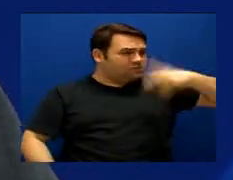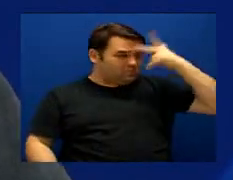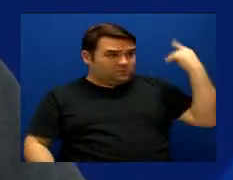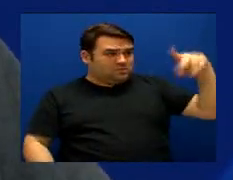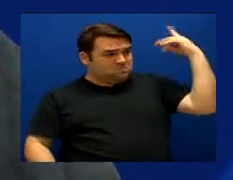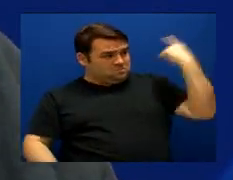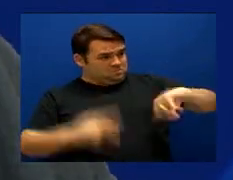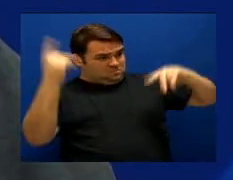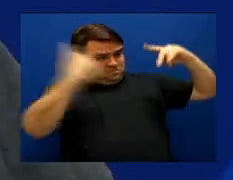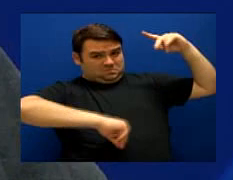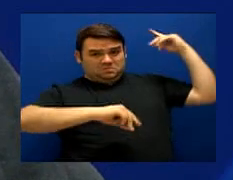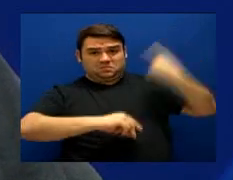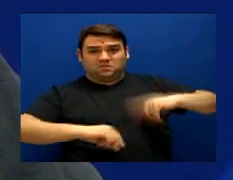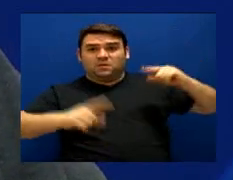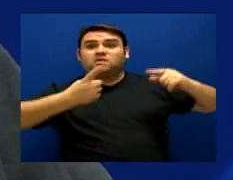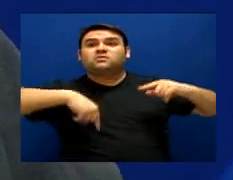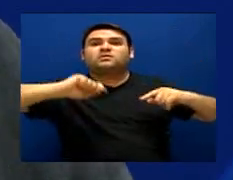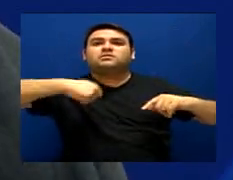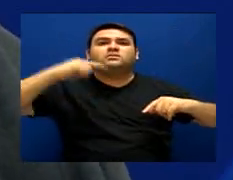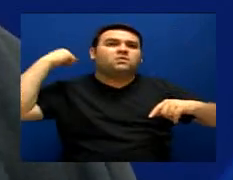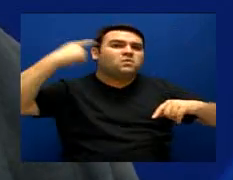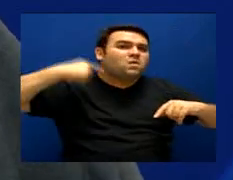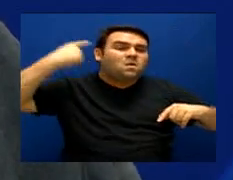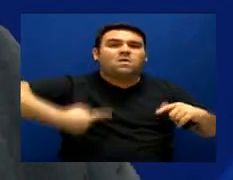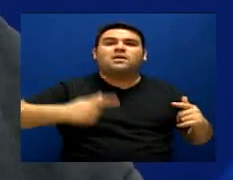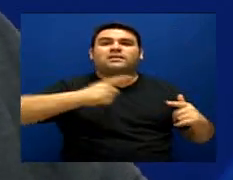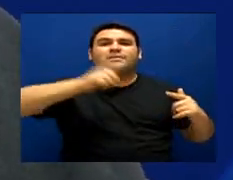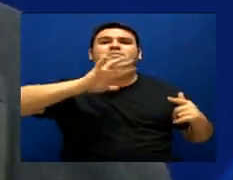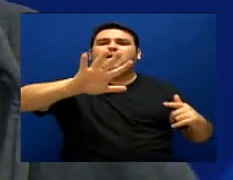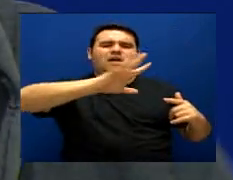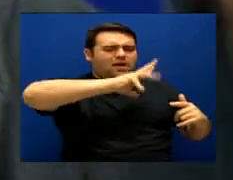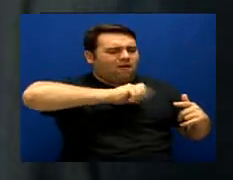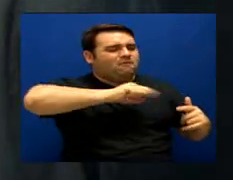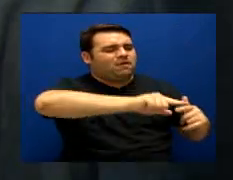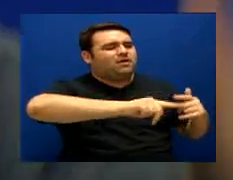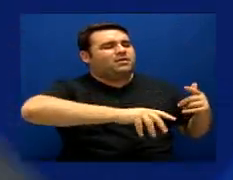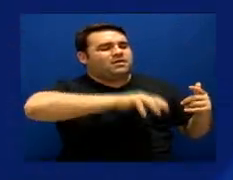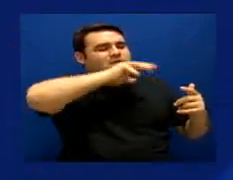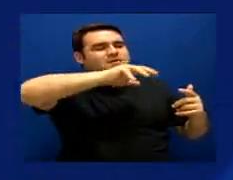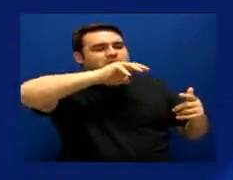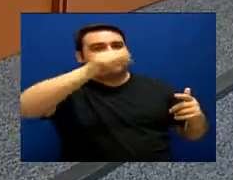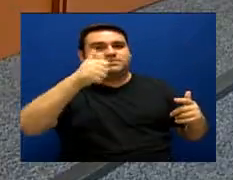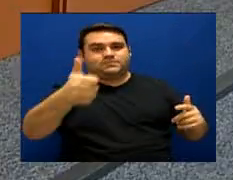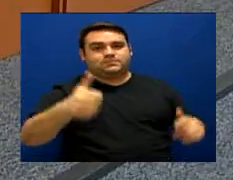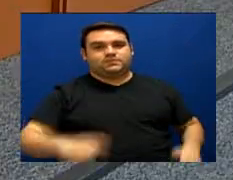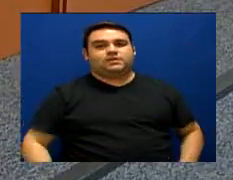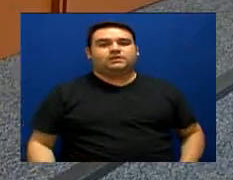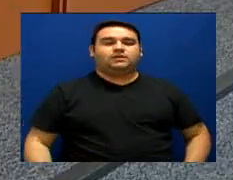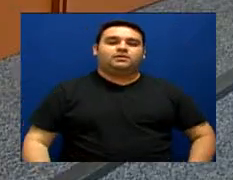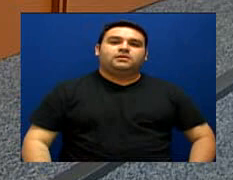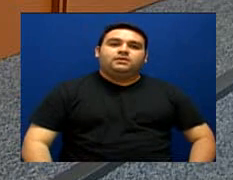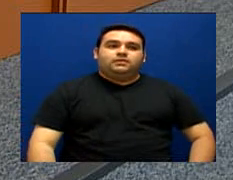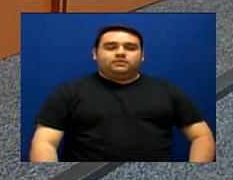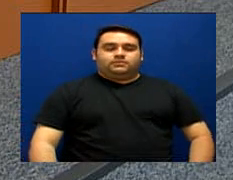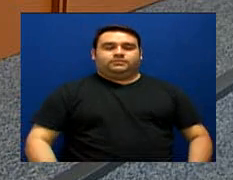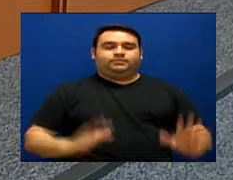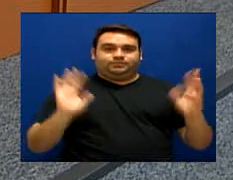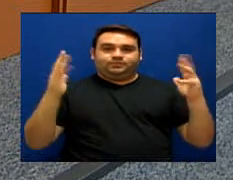apanhamos, somos nós que somos as loucas, mas com muito amor aos animais. Valeu. Obrigado pela...